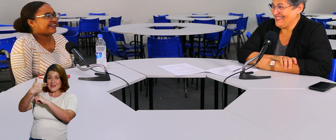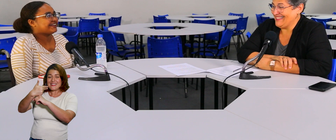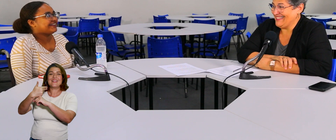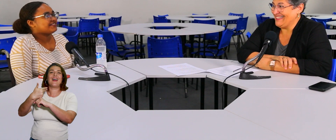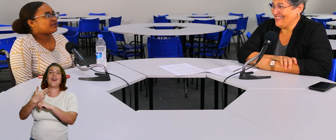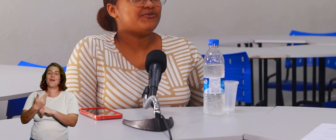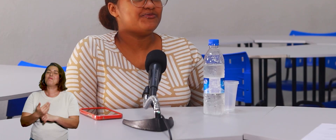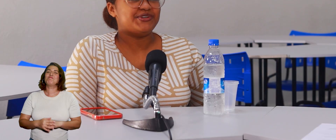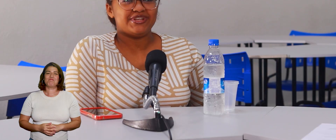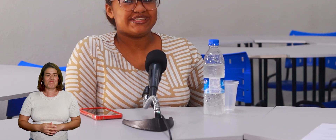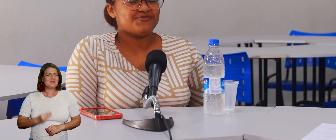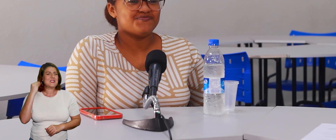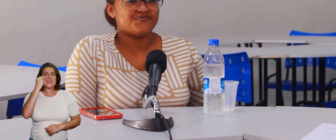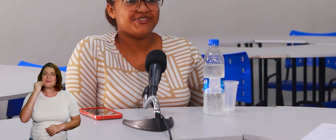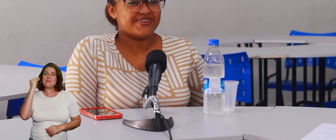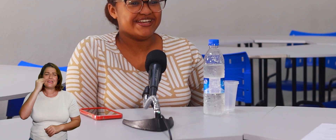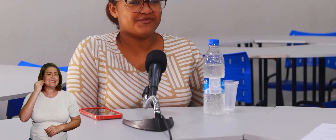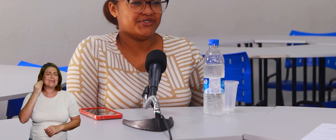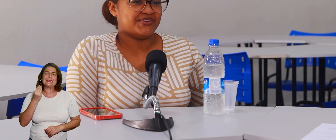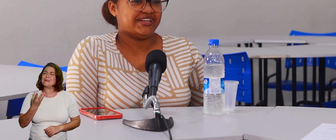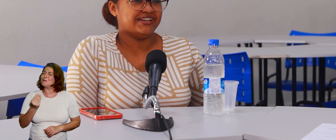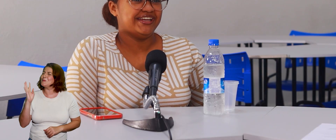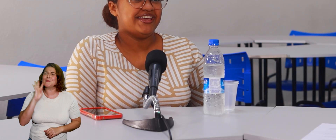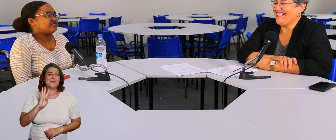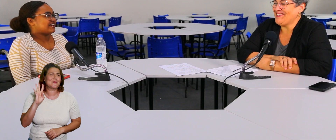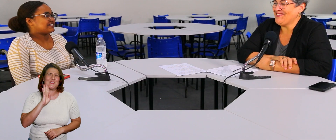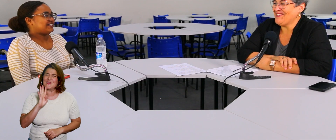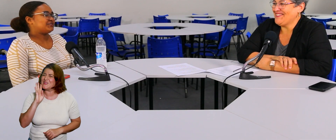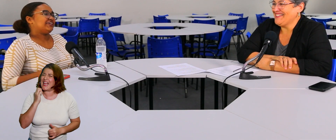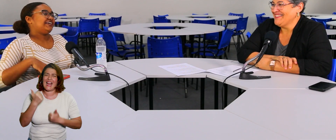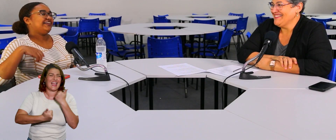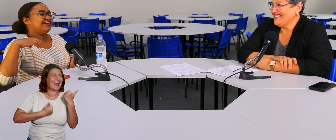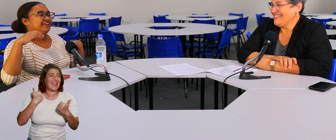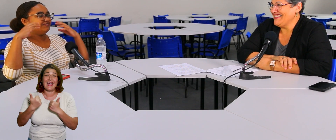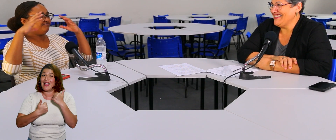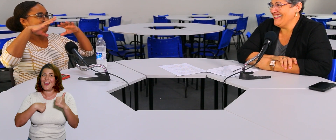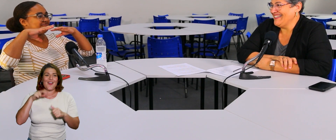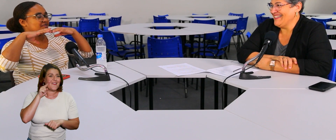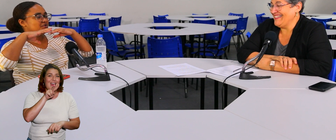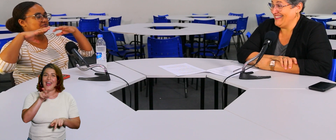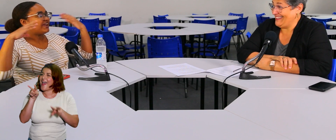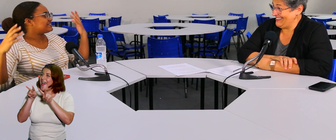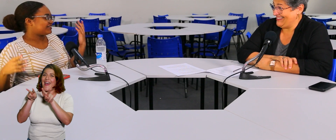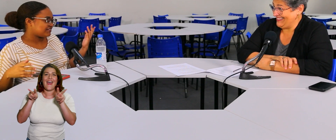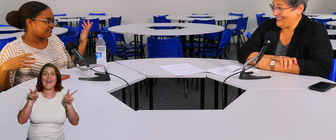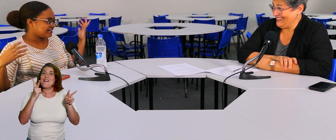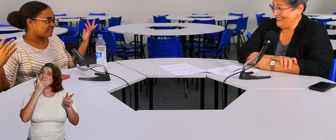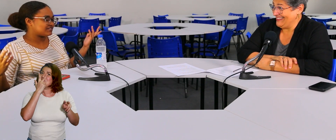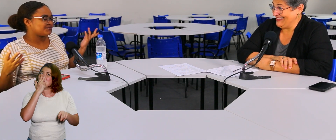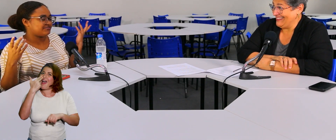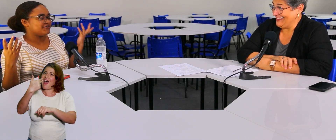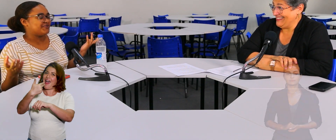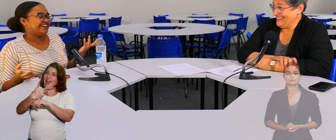nisso, cara. Foi uma experiência, assim, muito maneira, muito maneira. Muito ver, assim, bom. Todo aquele... tipo, parecia que eu tava